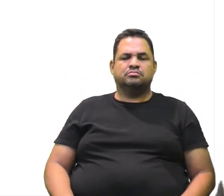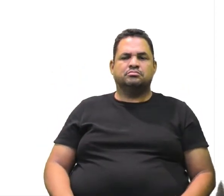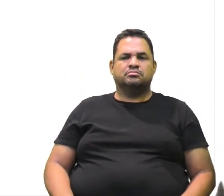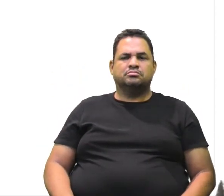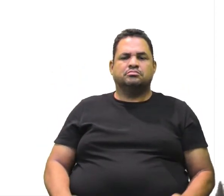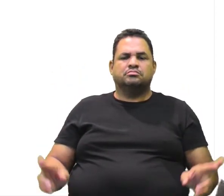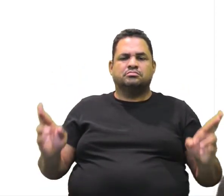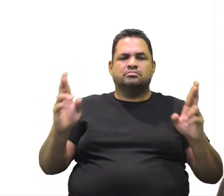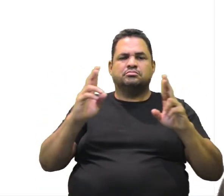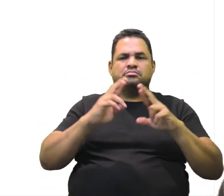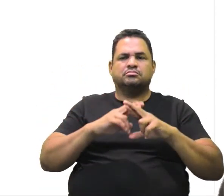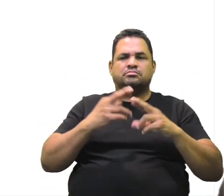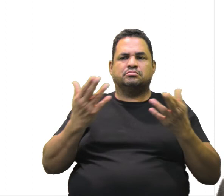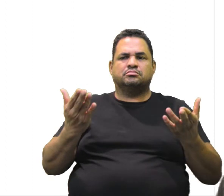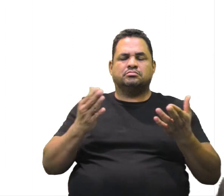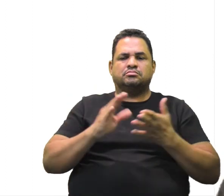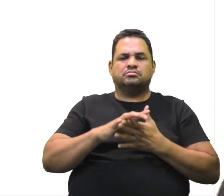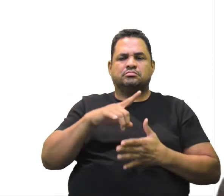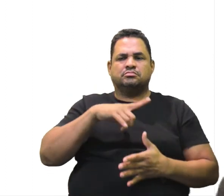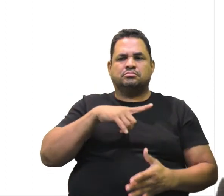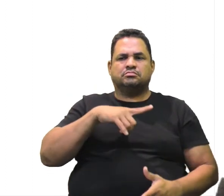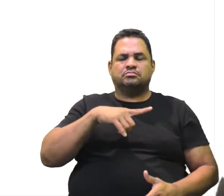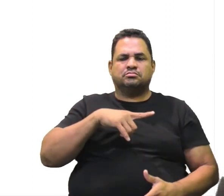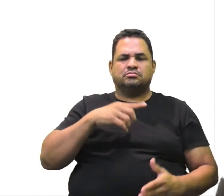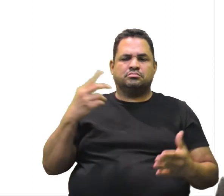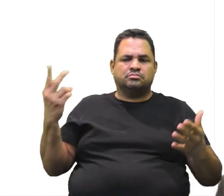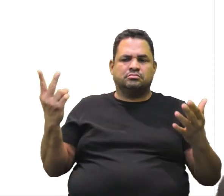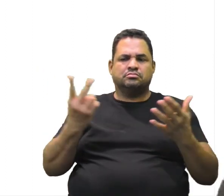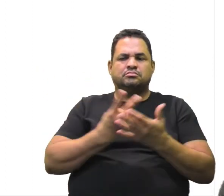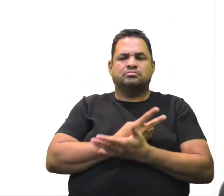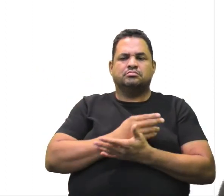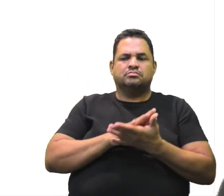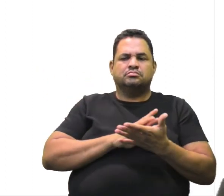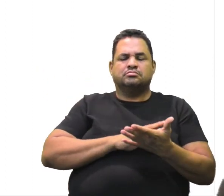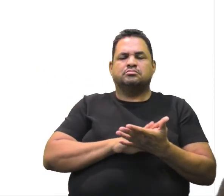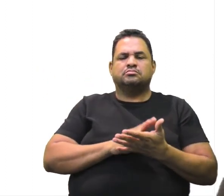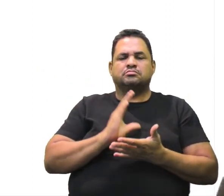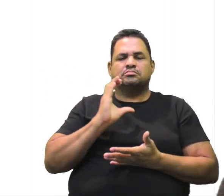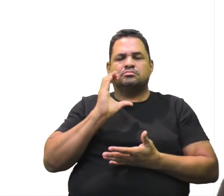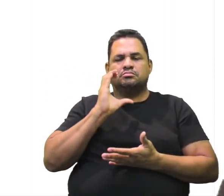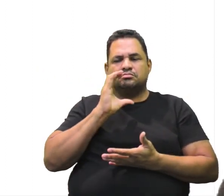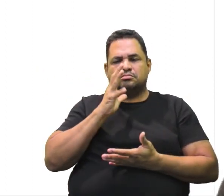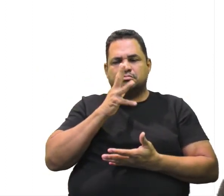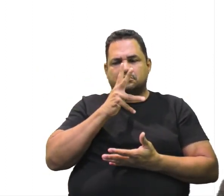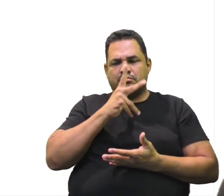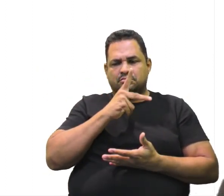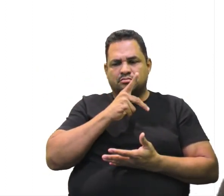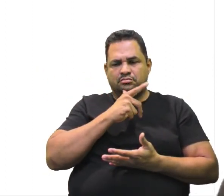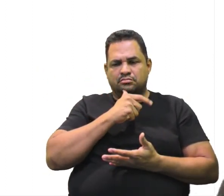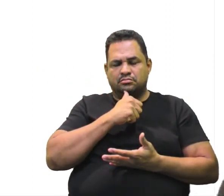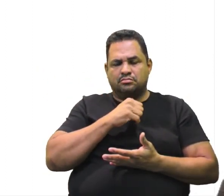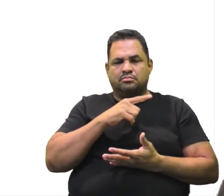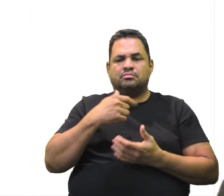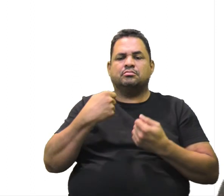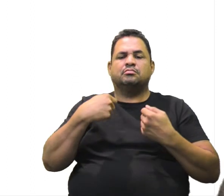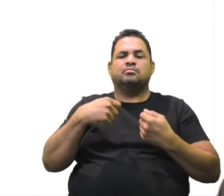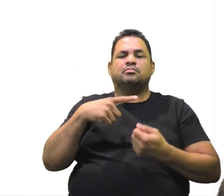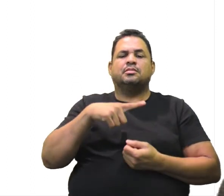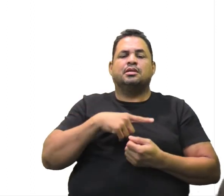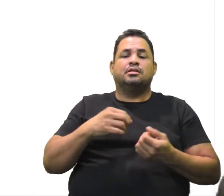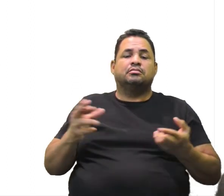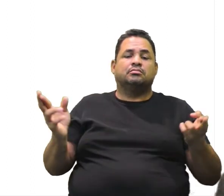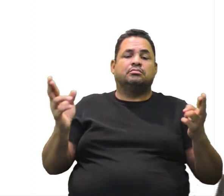as reações, tem reações que acontecem vagarosamente, tem que reações